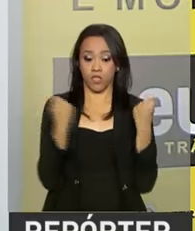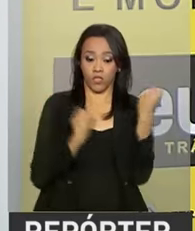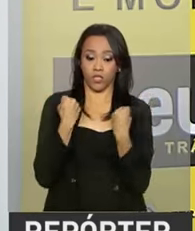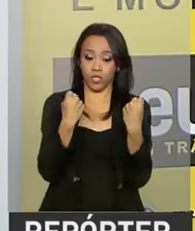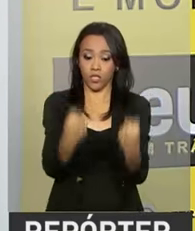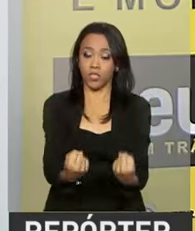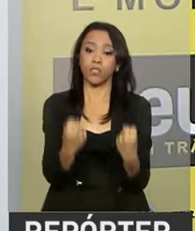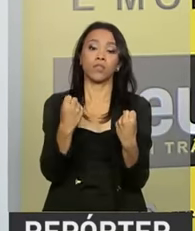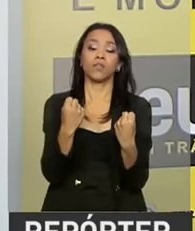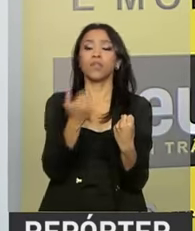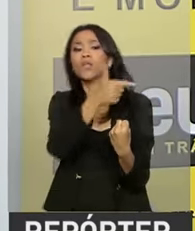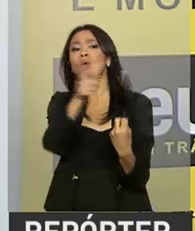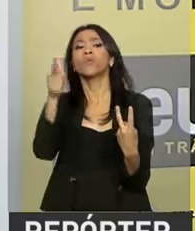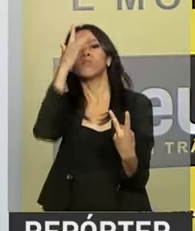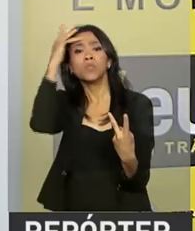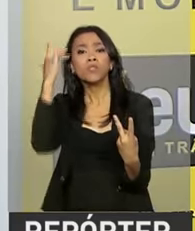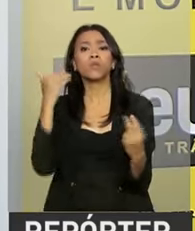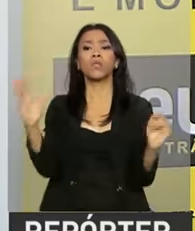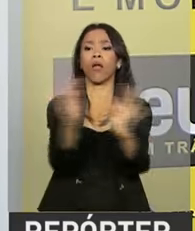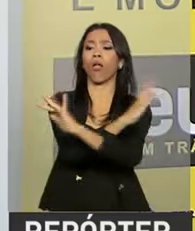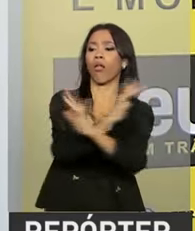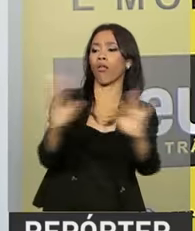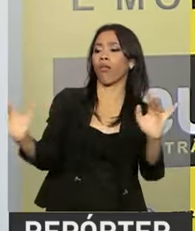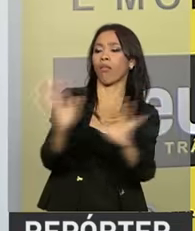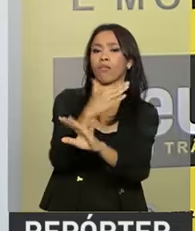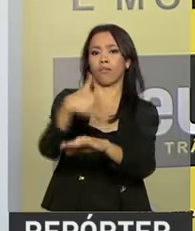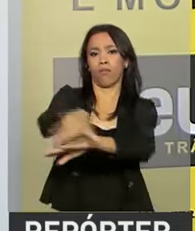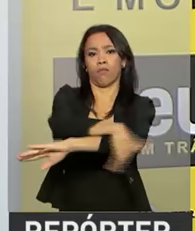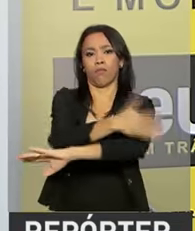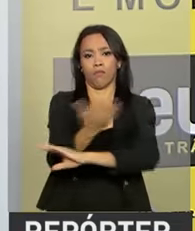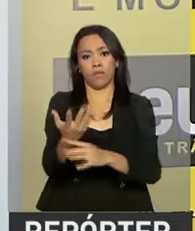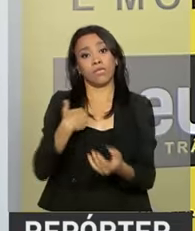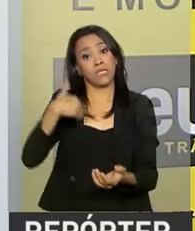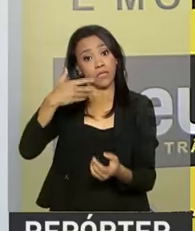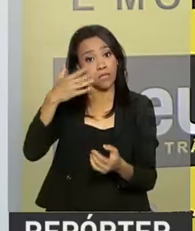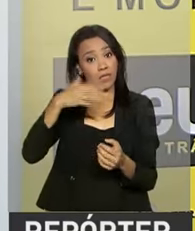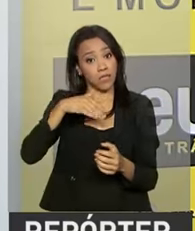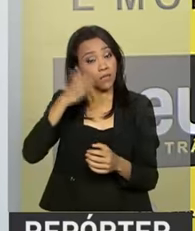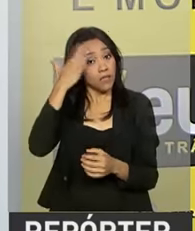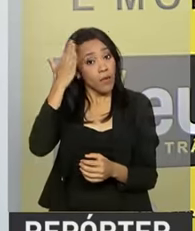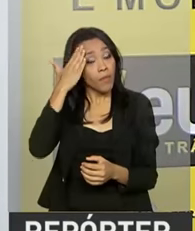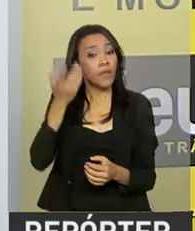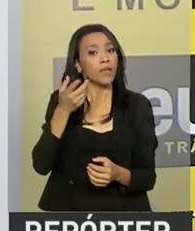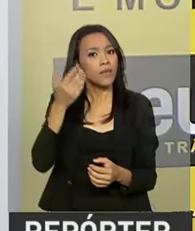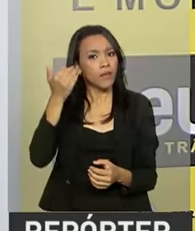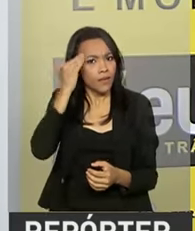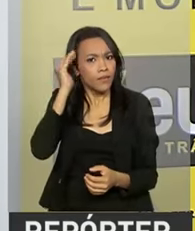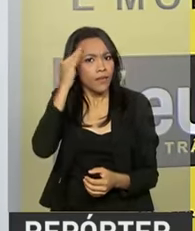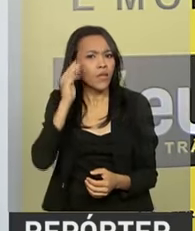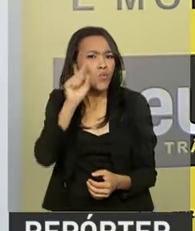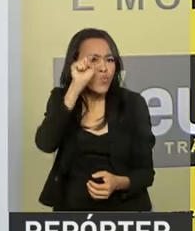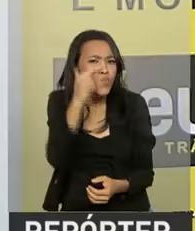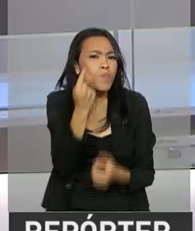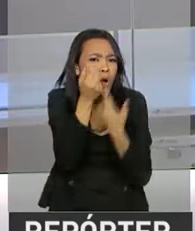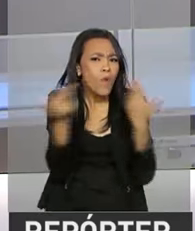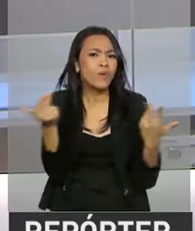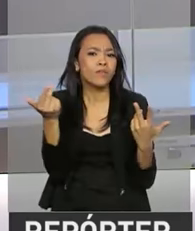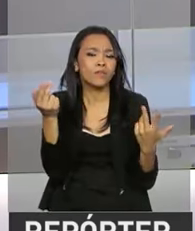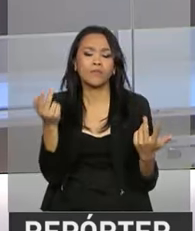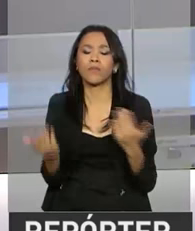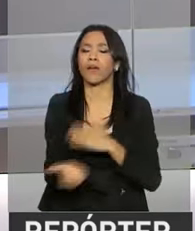os outros atores no trânsito, e fazer com que as pessoas entendam que um pequeno ato ele faz